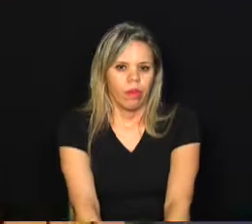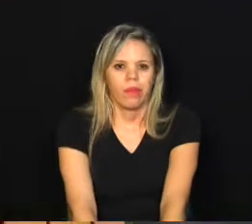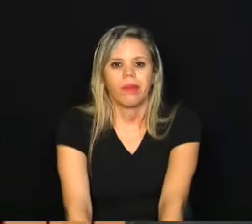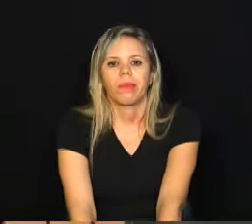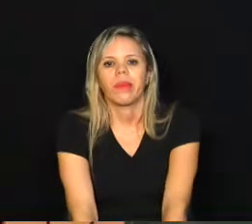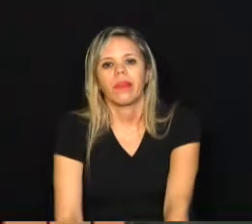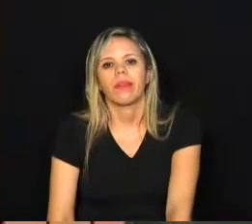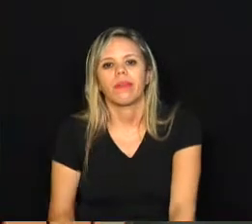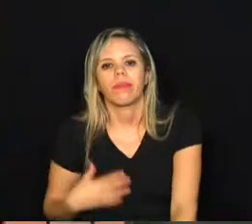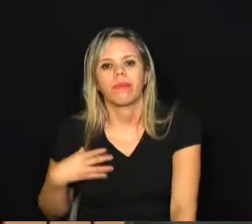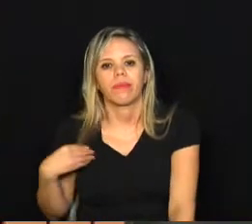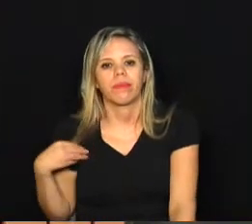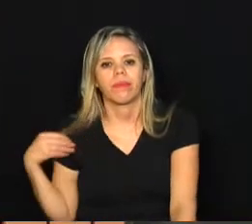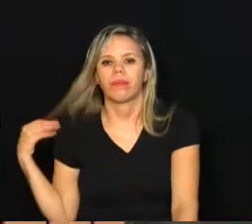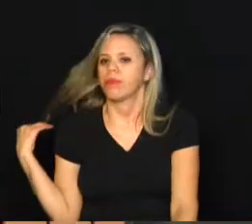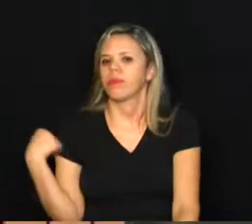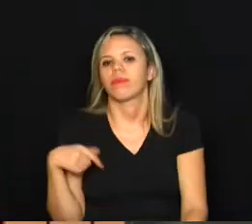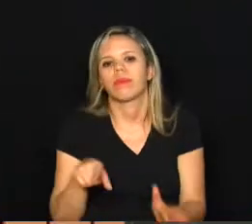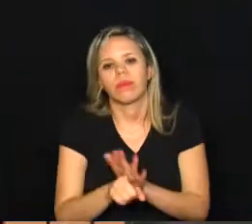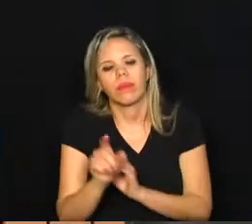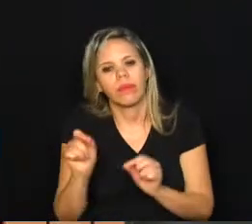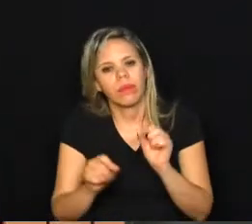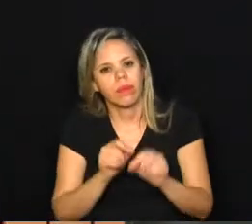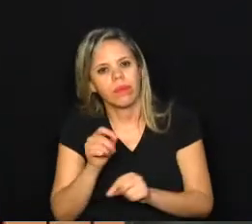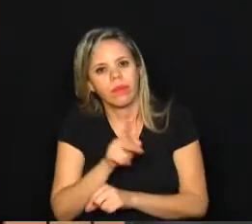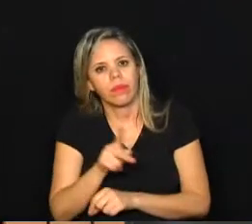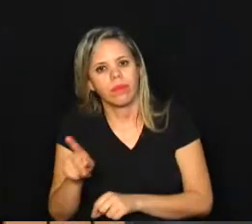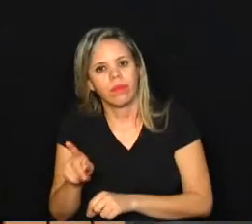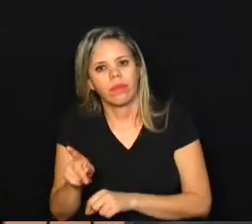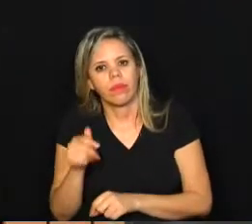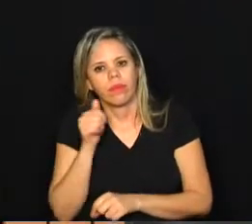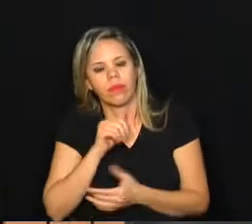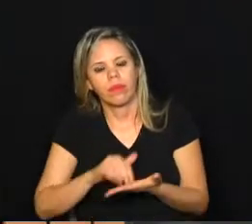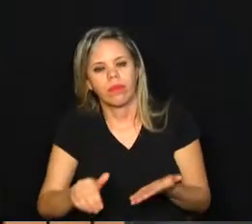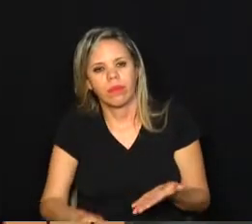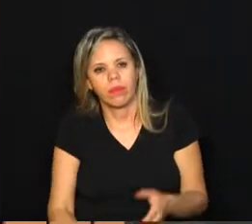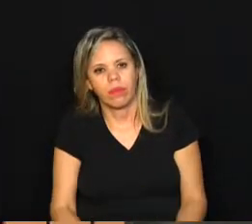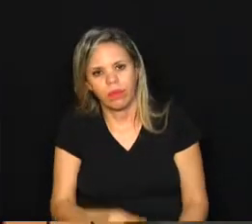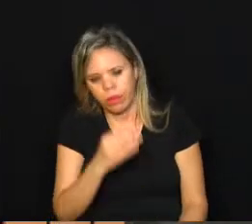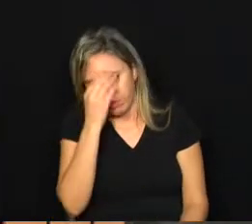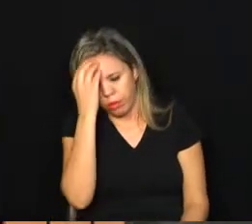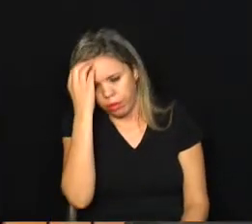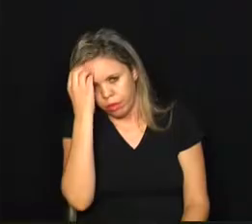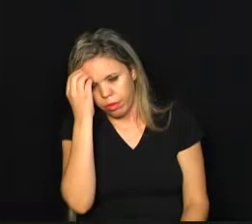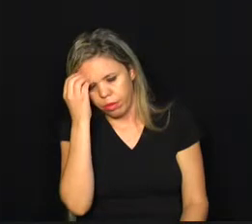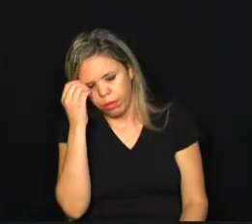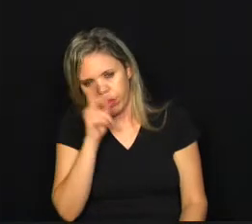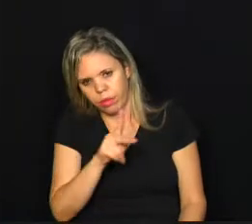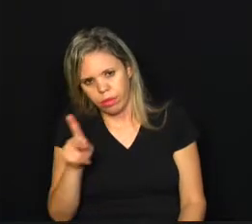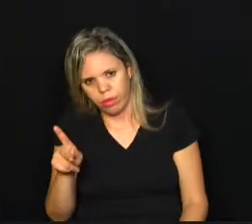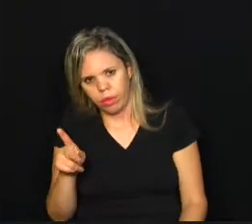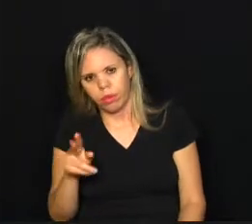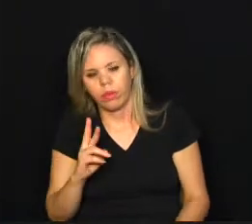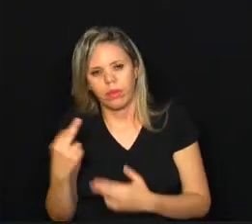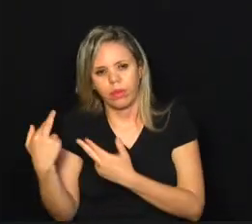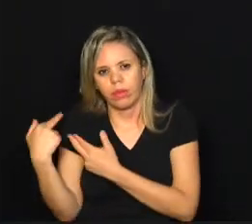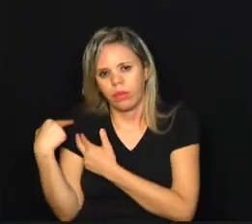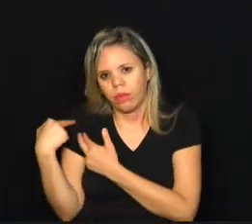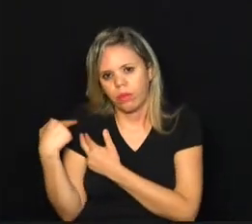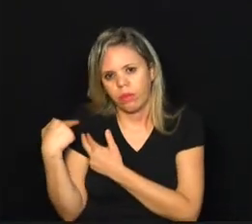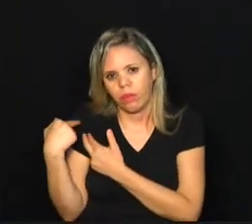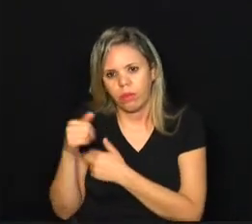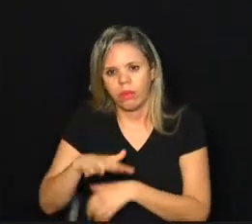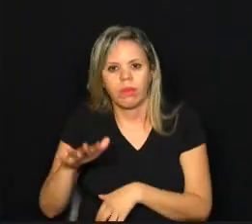A pergunta seria para quem? Para o professor ou para a secretária? O professor, ele é responsável pela